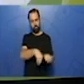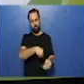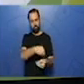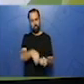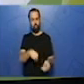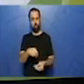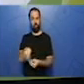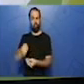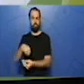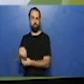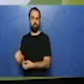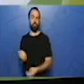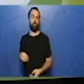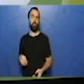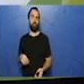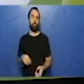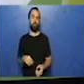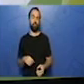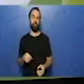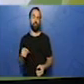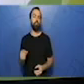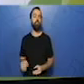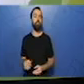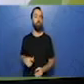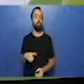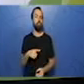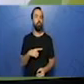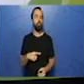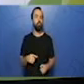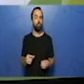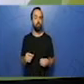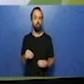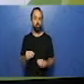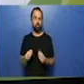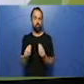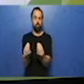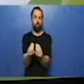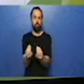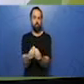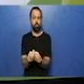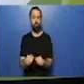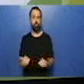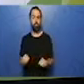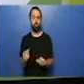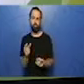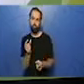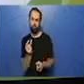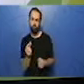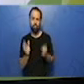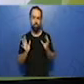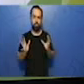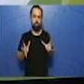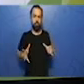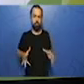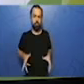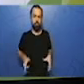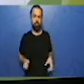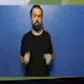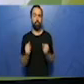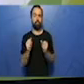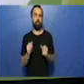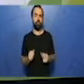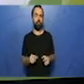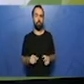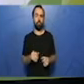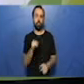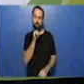dificilmente, existem poucas substâncias, na verdade, que são substâncias puras. Nós temos como exemplo, a gente